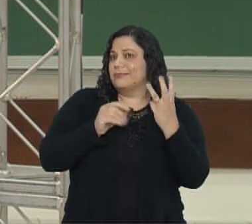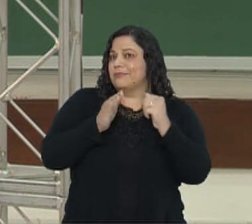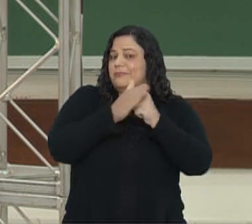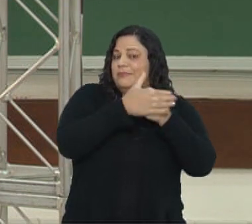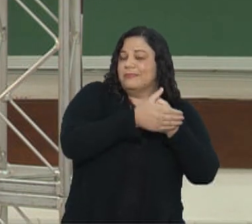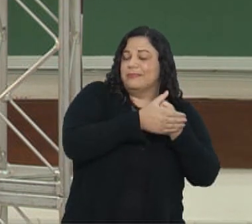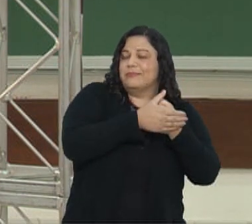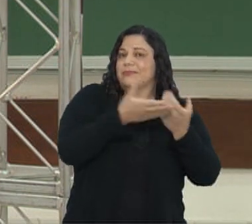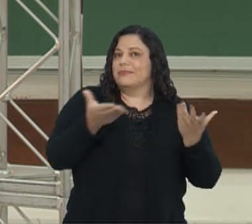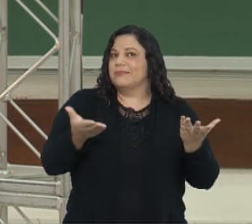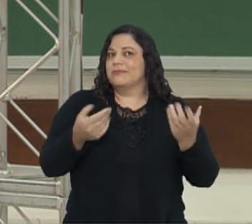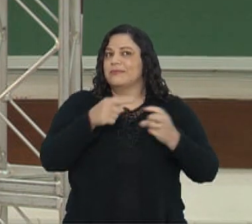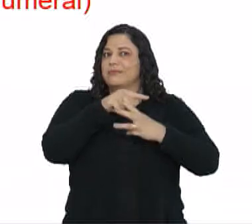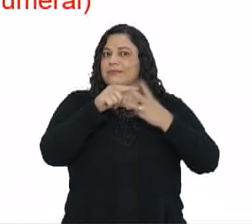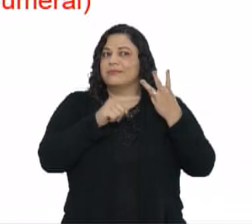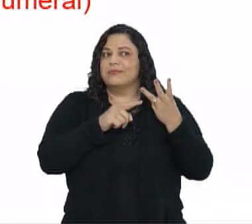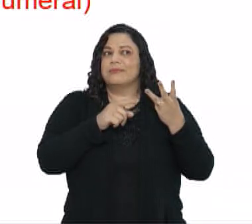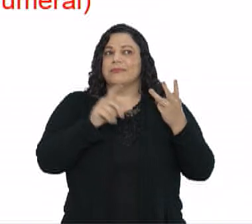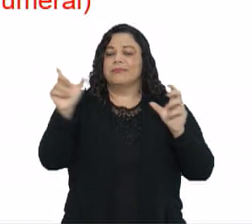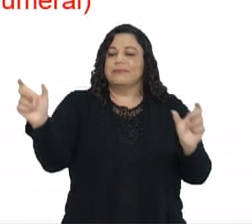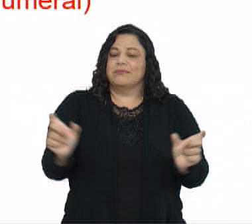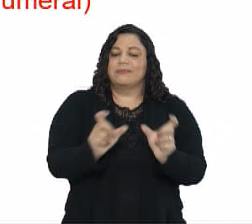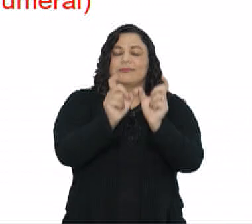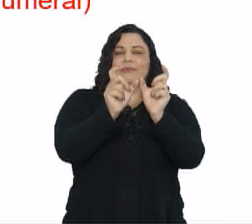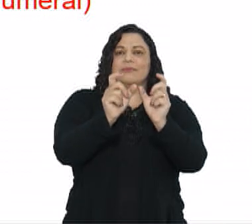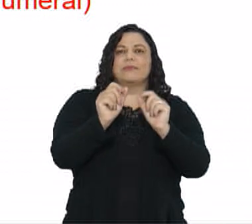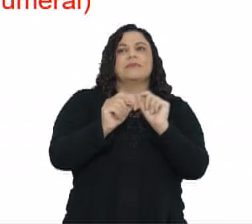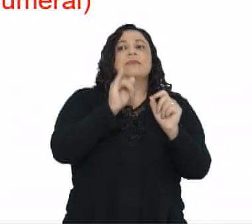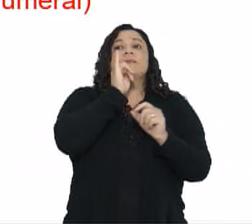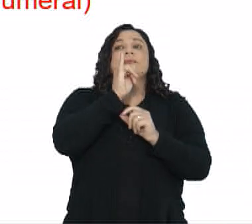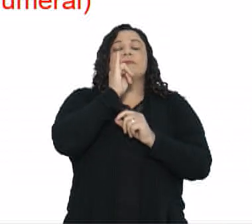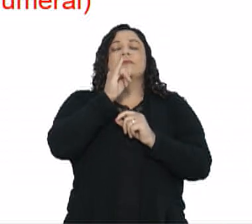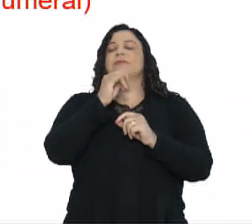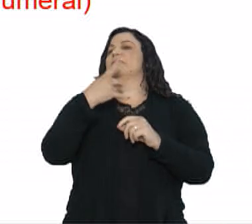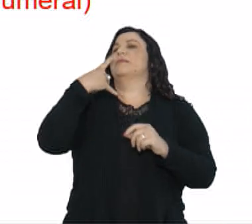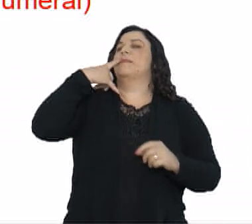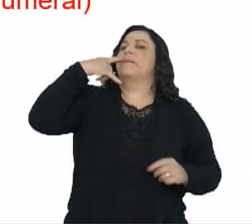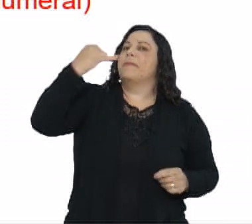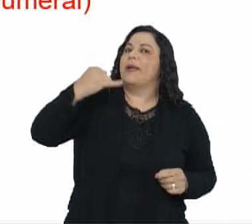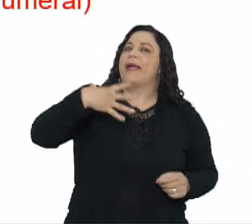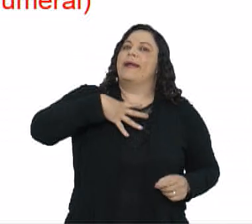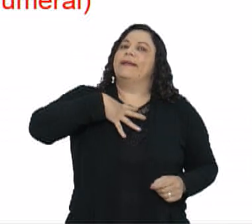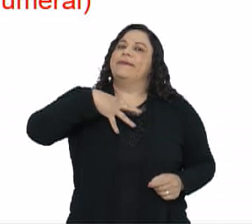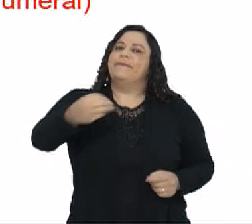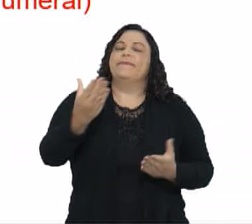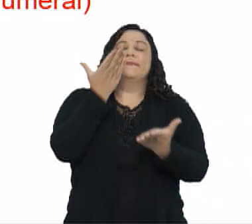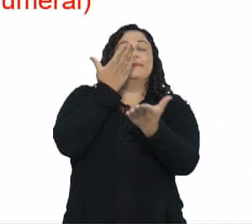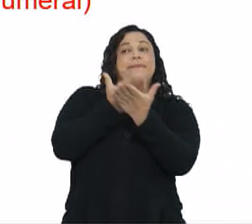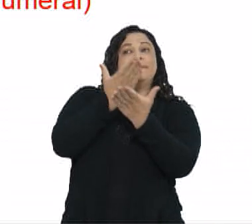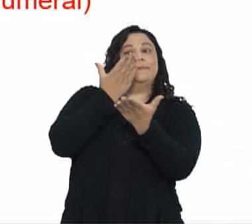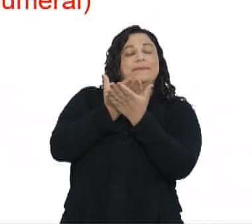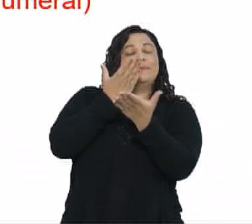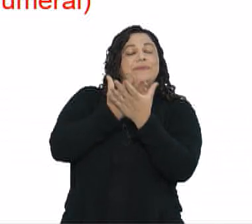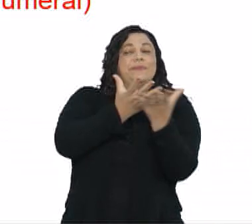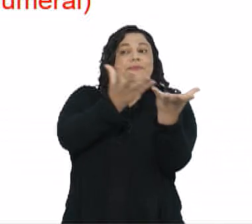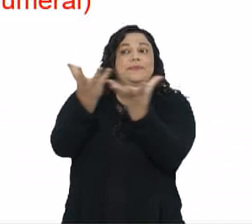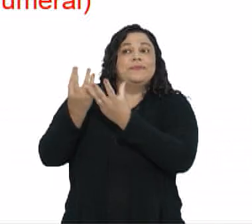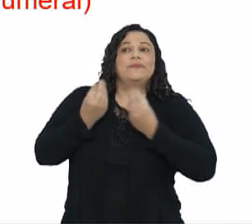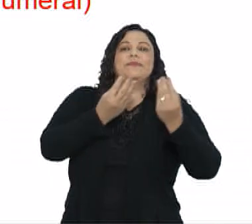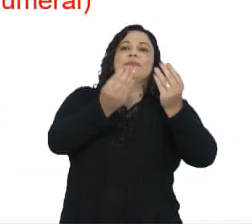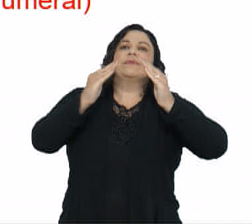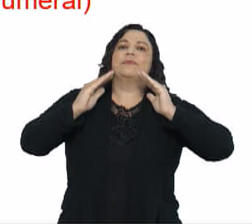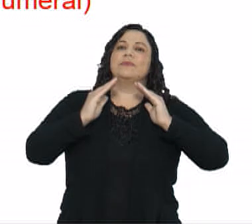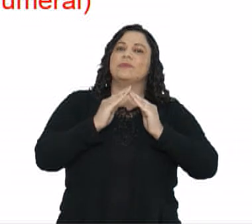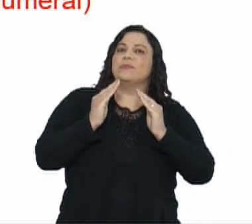composto. Exemplos. Pai e filho estudam muito em casa. O verbo refere-se a mais de